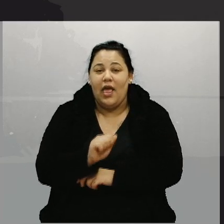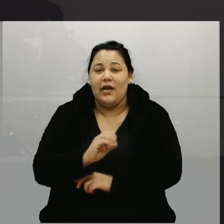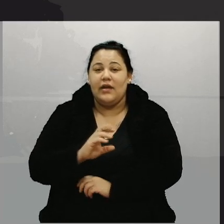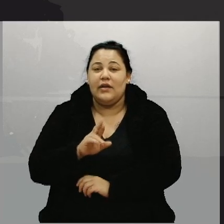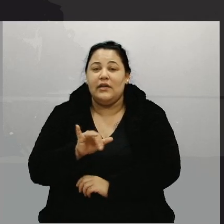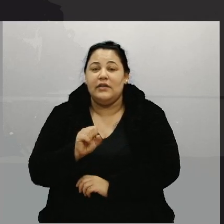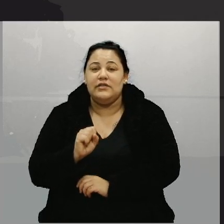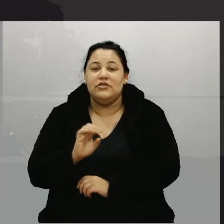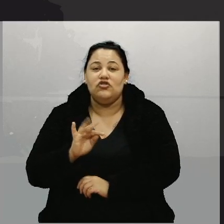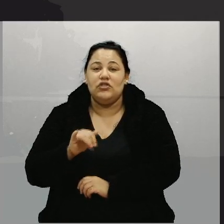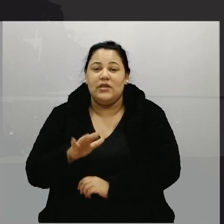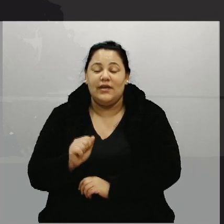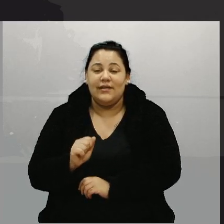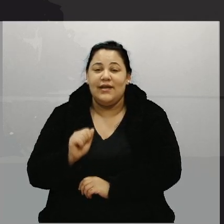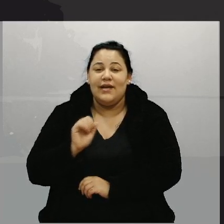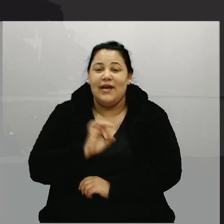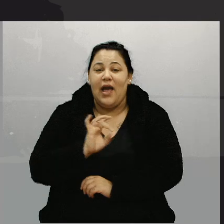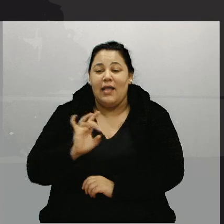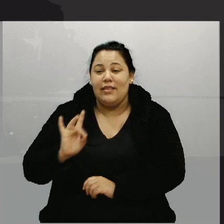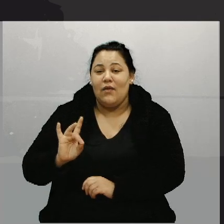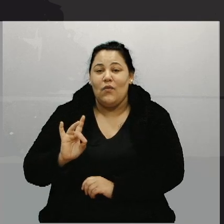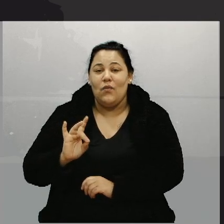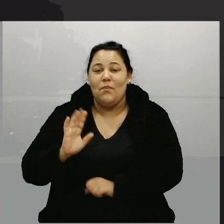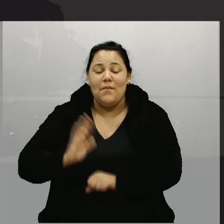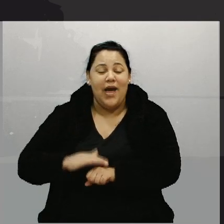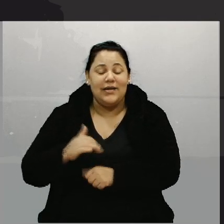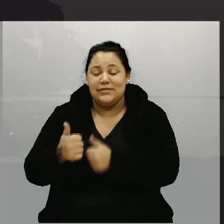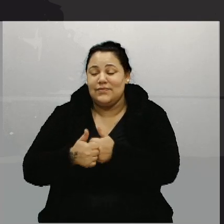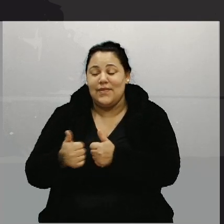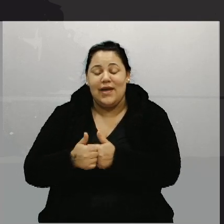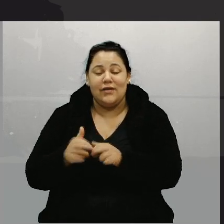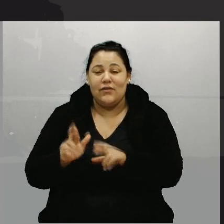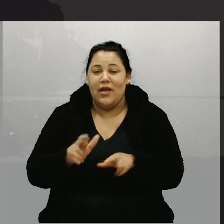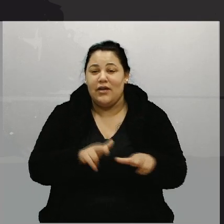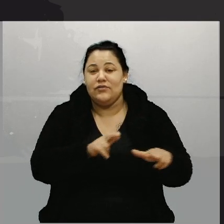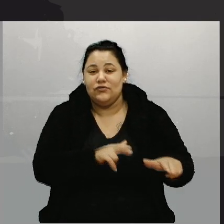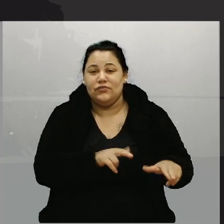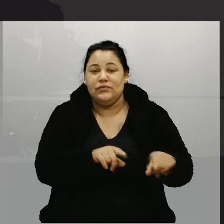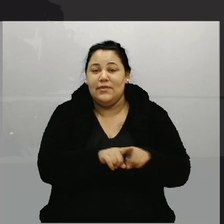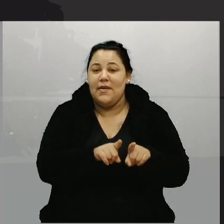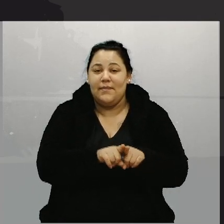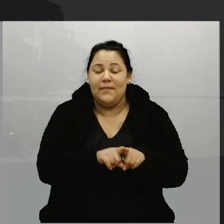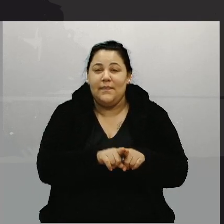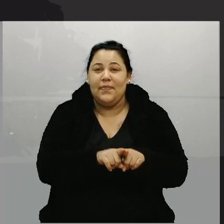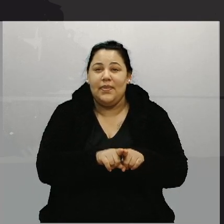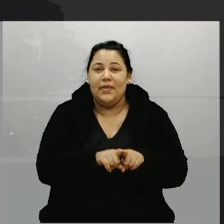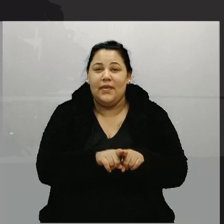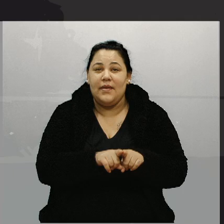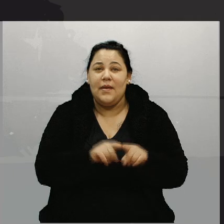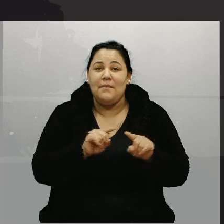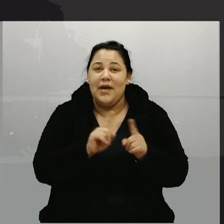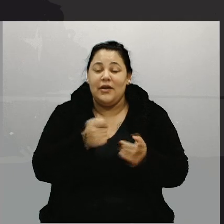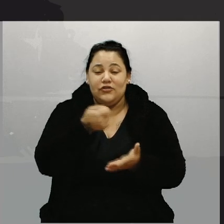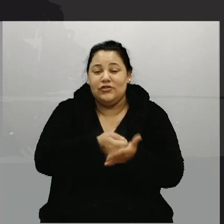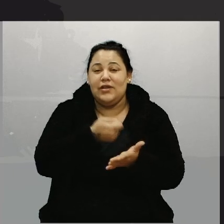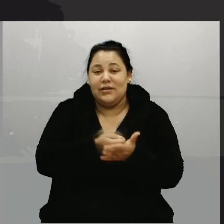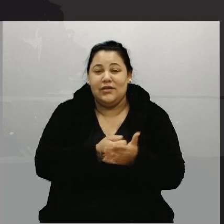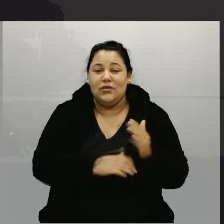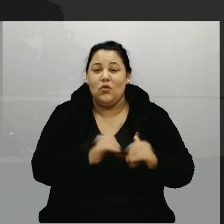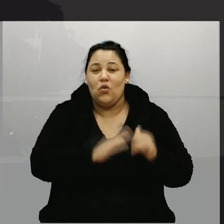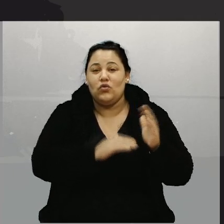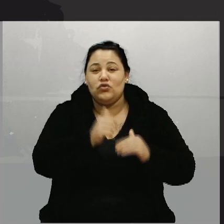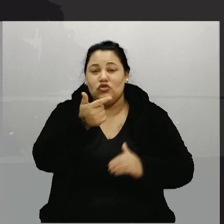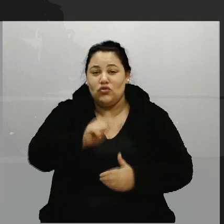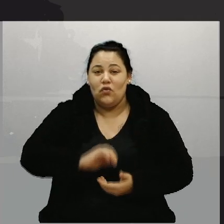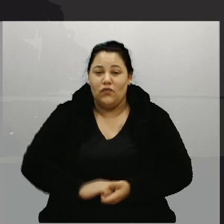um geralmente mais próximo da sua afinidade, da sua região, mas estamos tentando reconstruir. E a